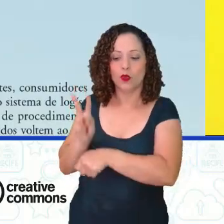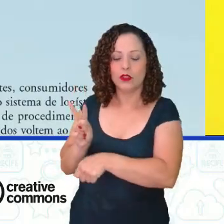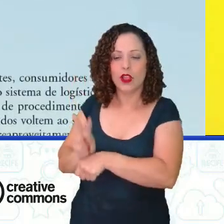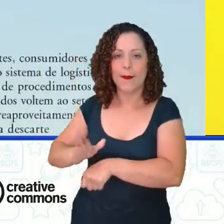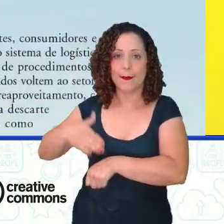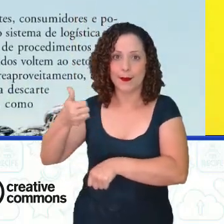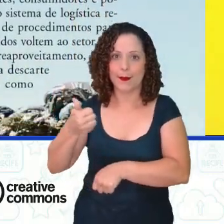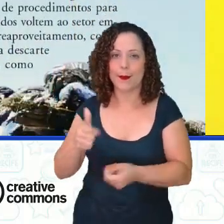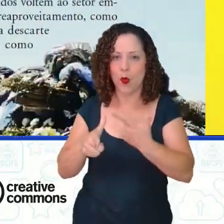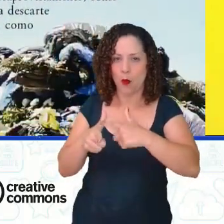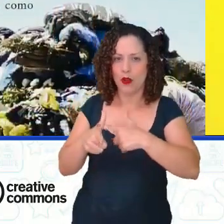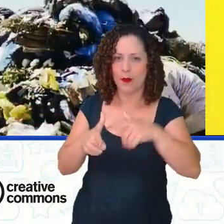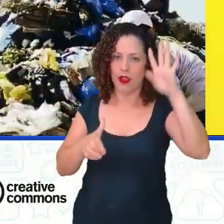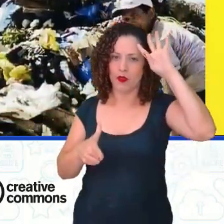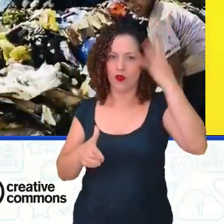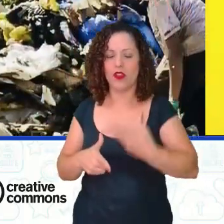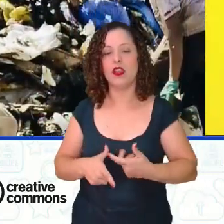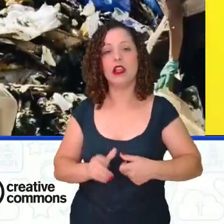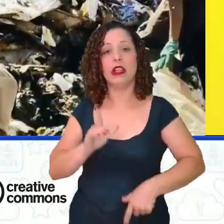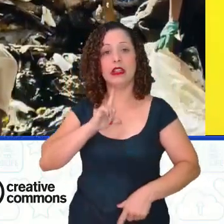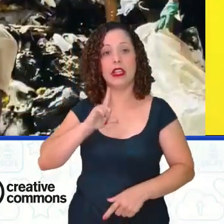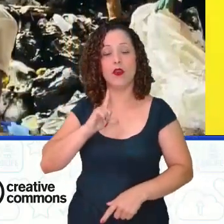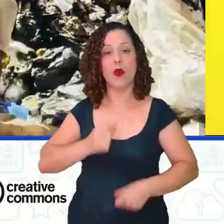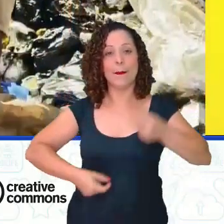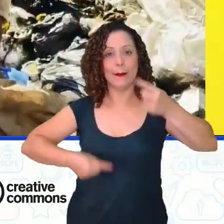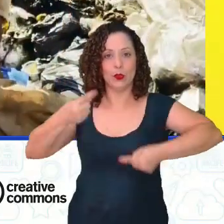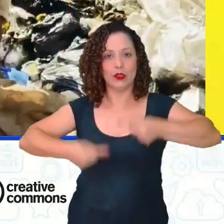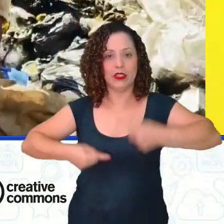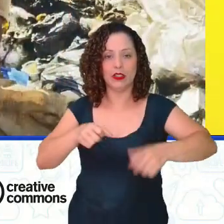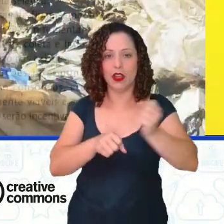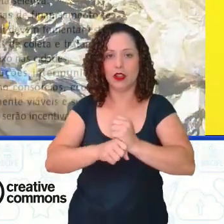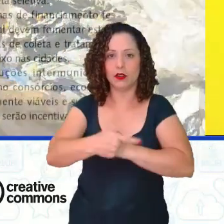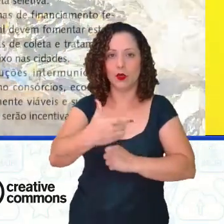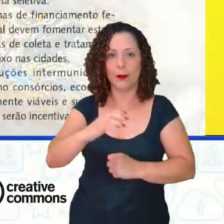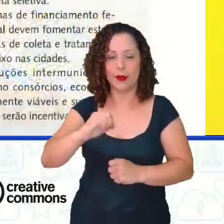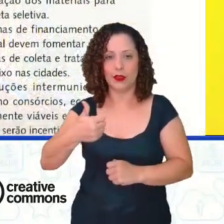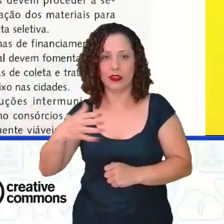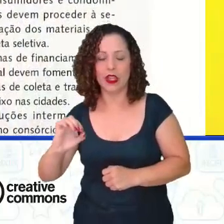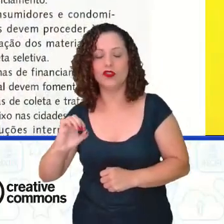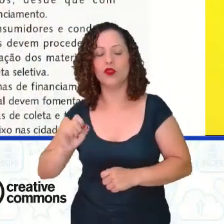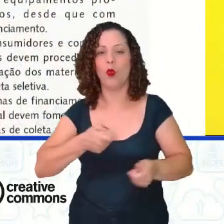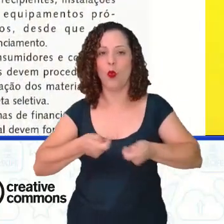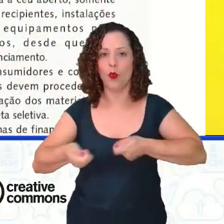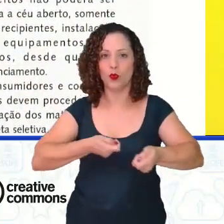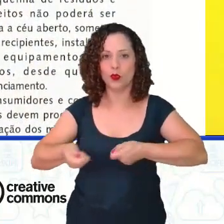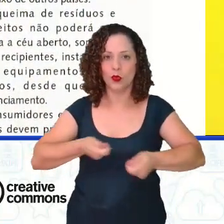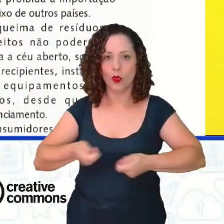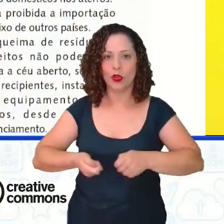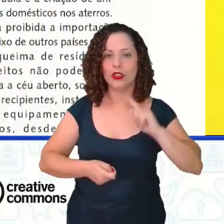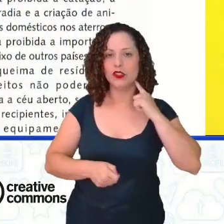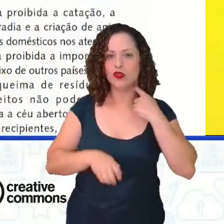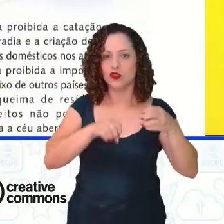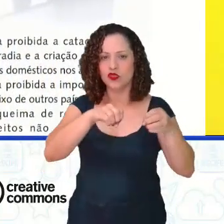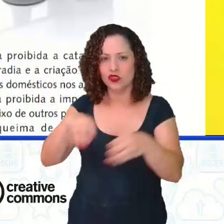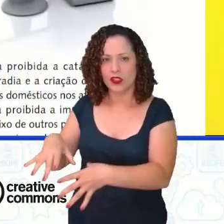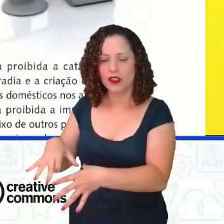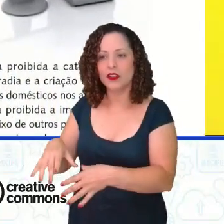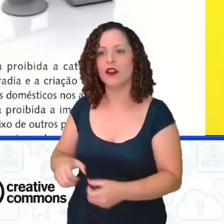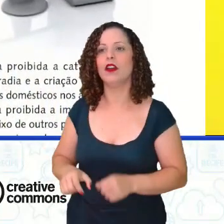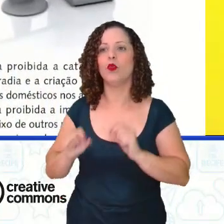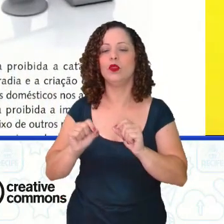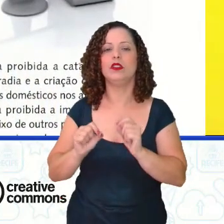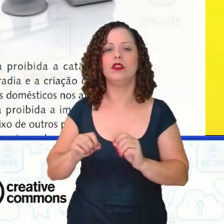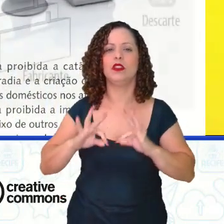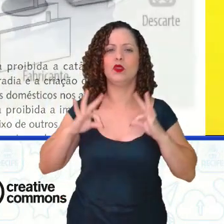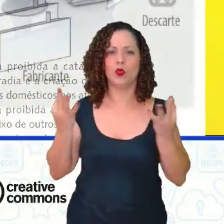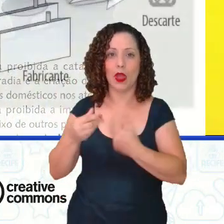foi sancionada em 2010 a Política Nacional de Resíduos Sólidos. É uma lei que procura fazer com que todos os